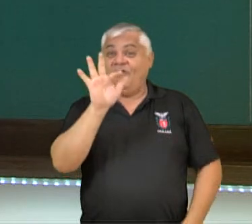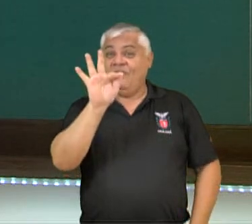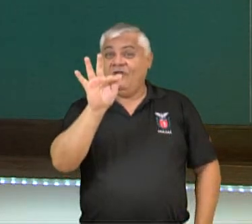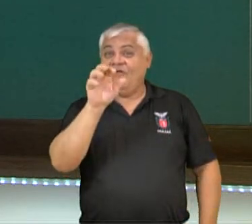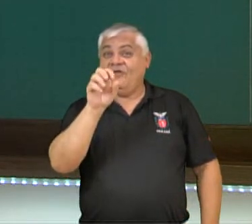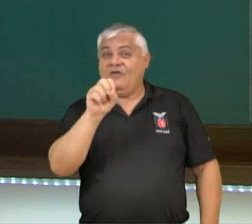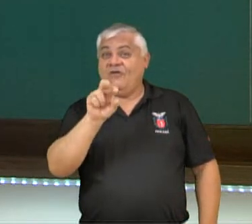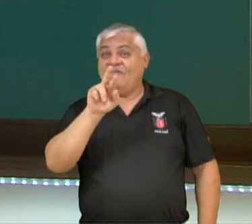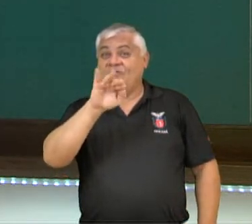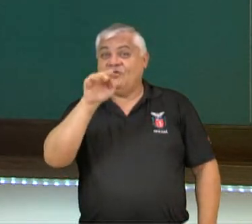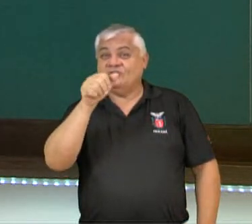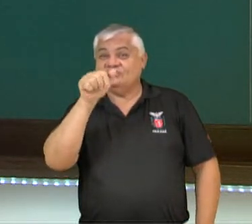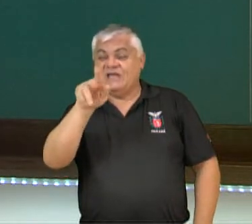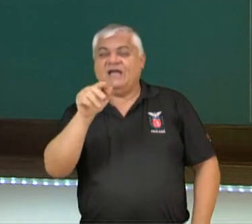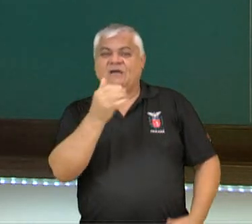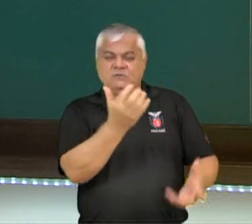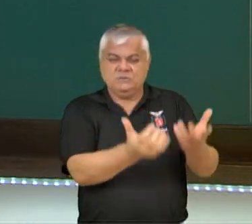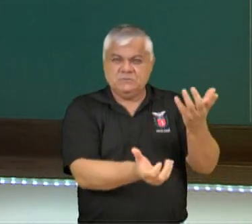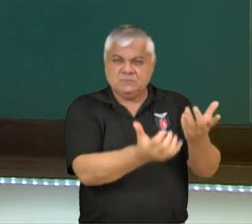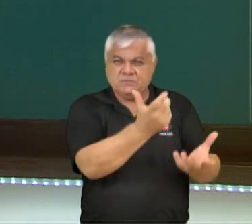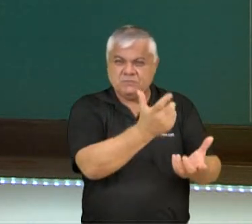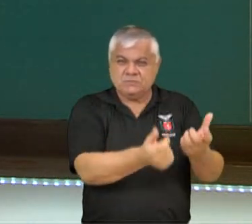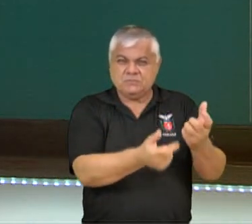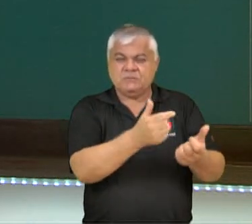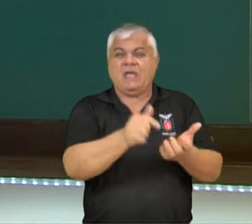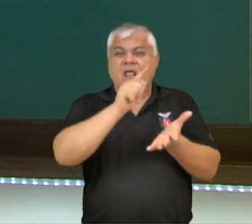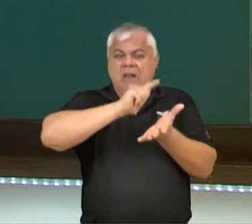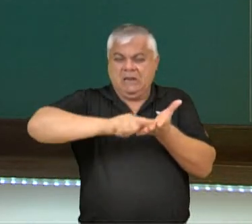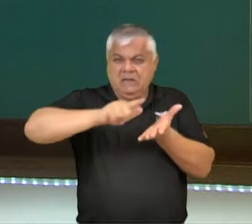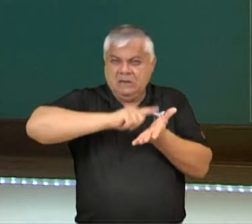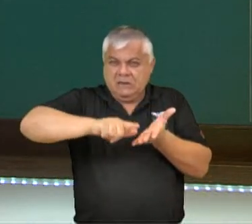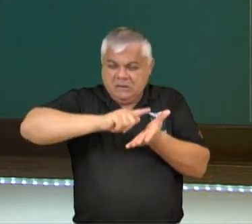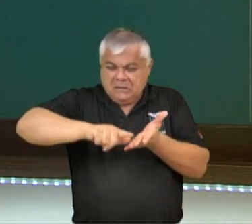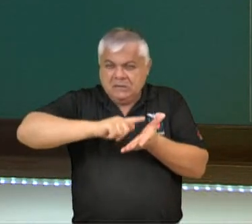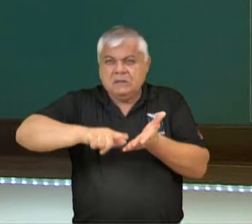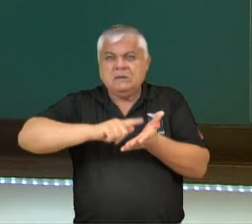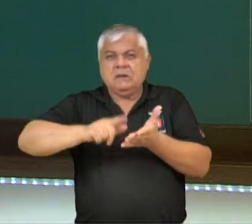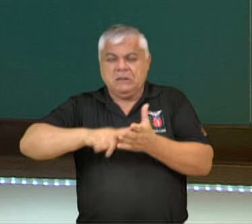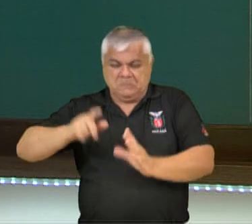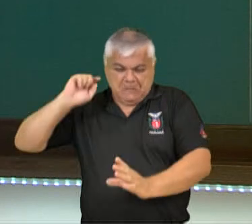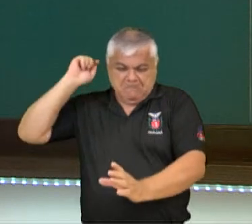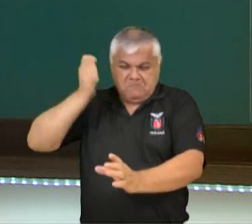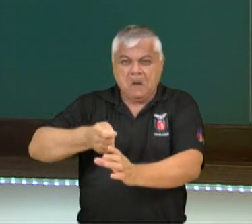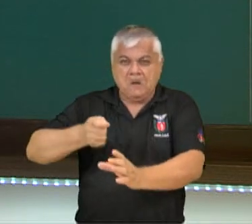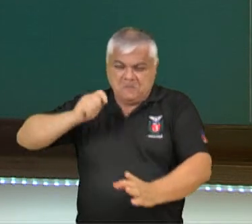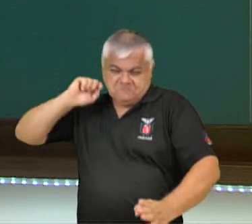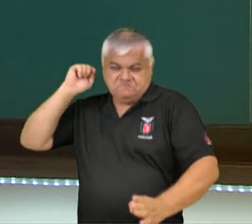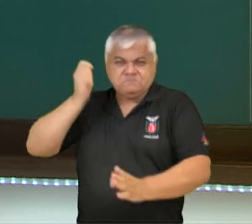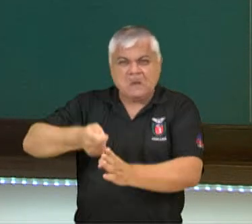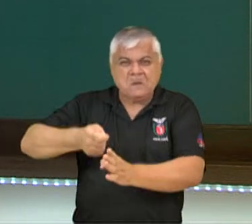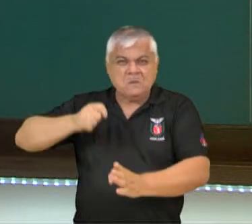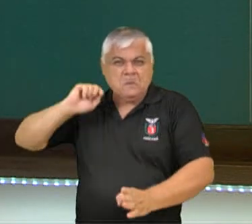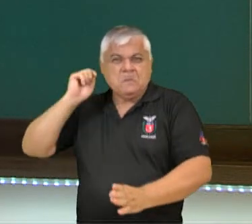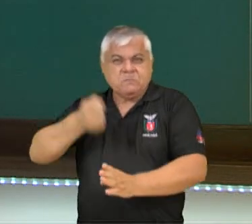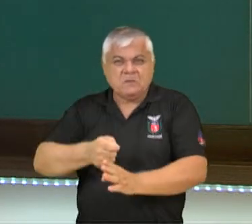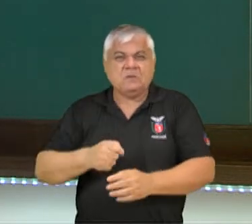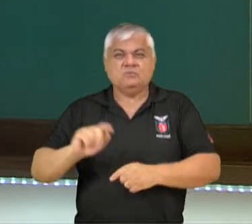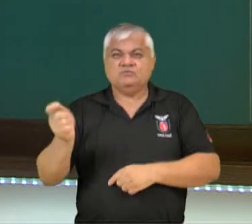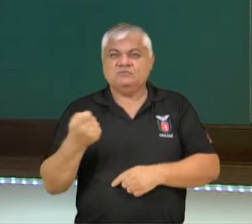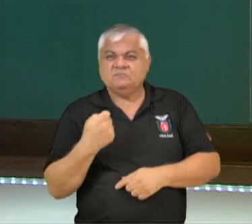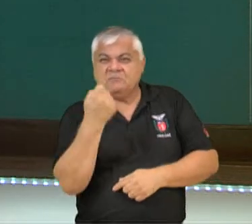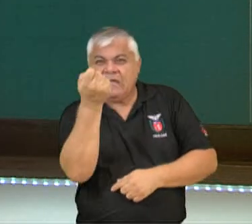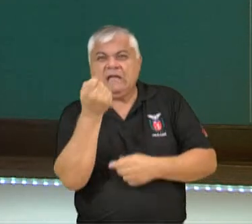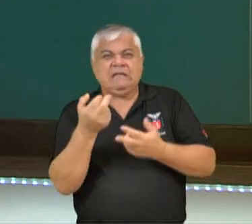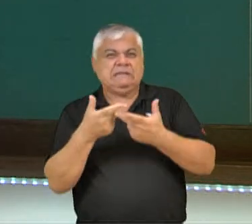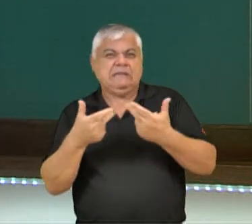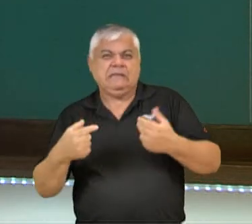a espada, aquecê-lo novamente, tirar as impurezas, né, martelando ali, né? A espada,